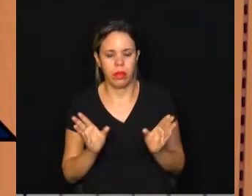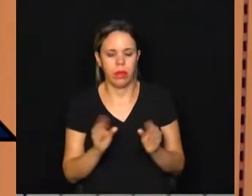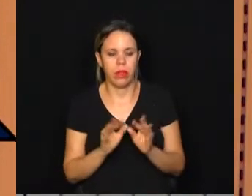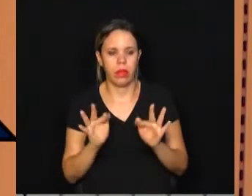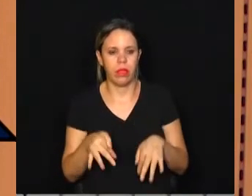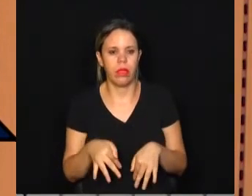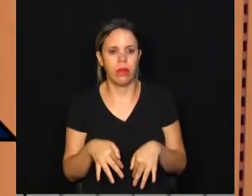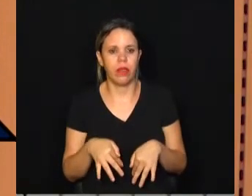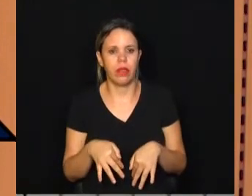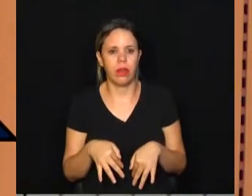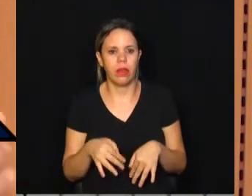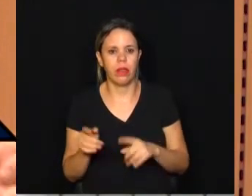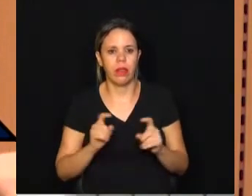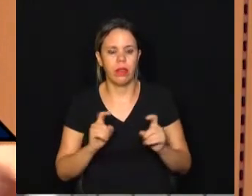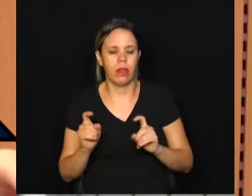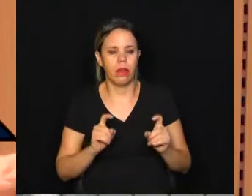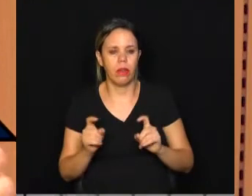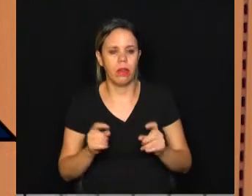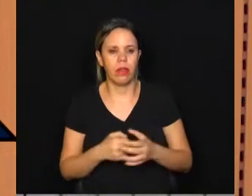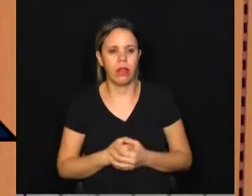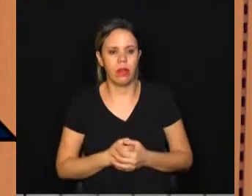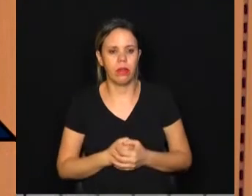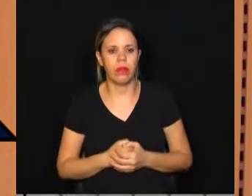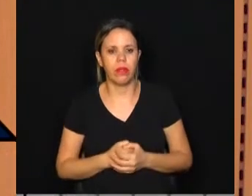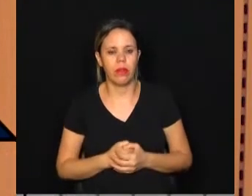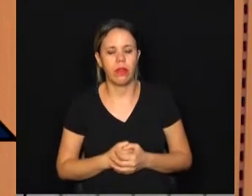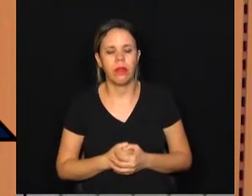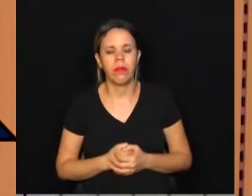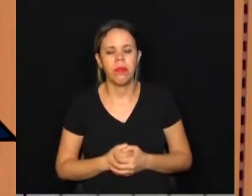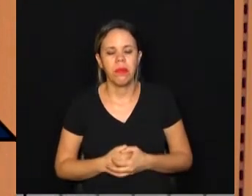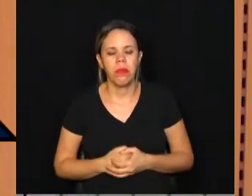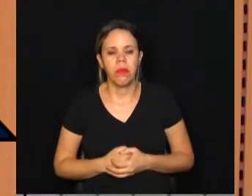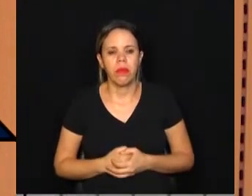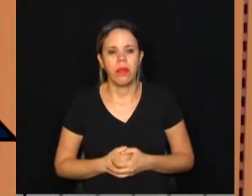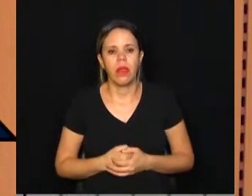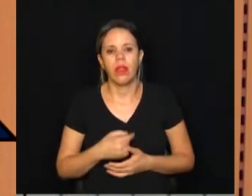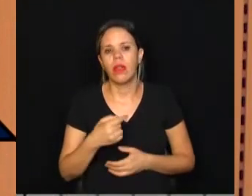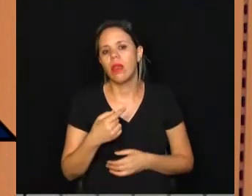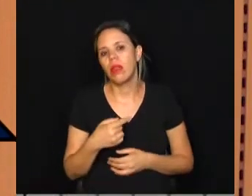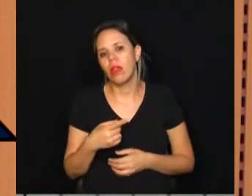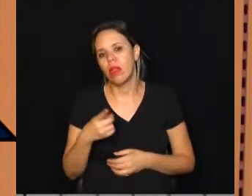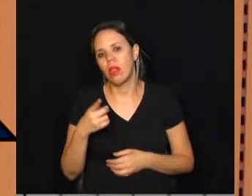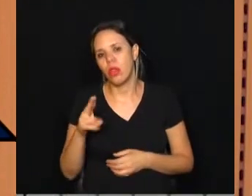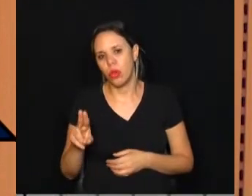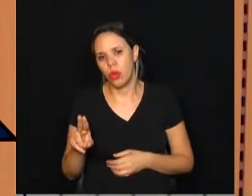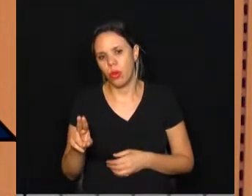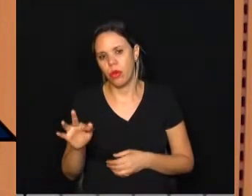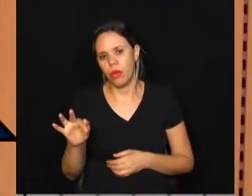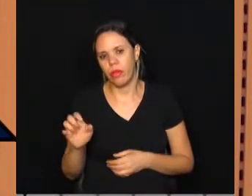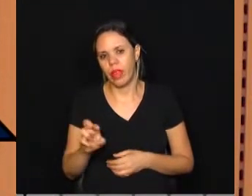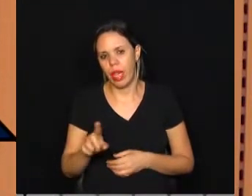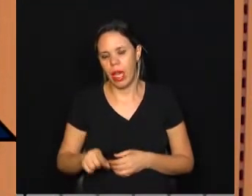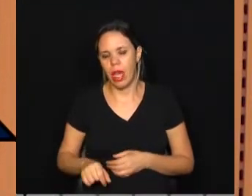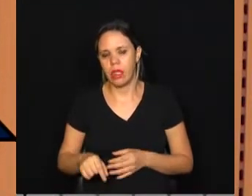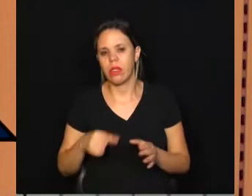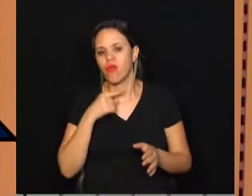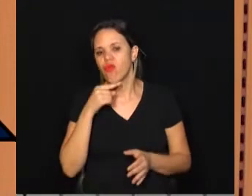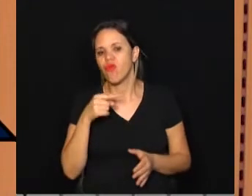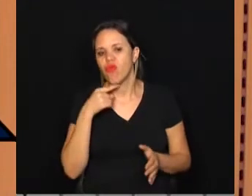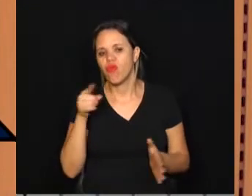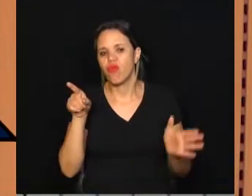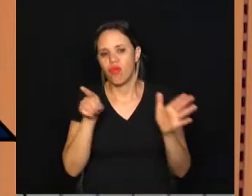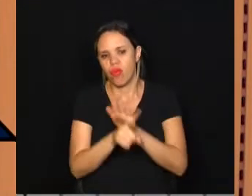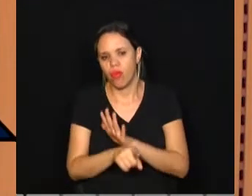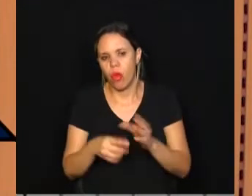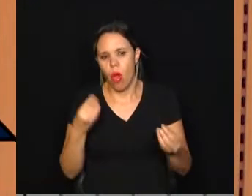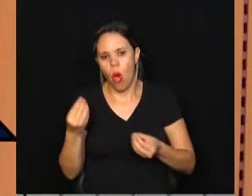finalmente aqui dessa reunião da comissão. Que é o seguinte, o Dudu Ferraz, ele trouxe aqui a seguinte questão: como